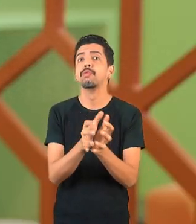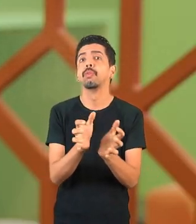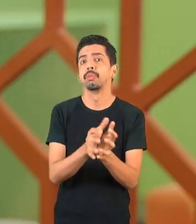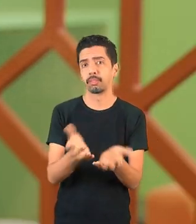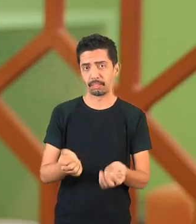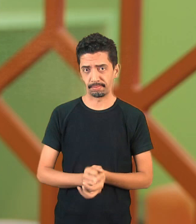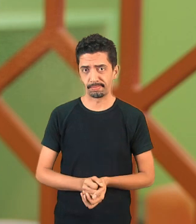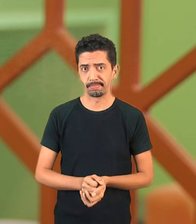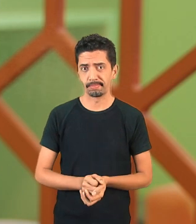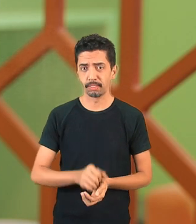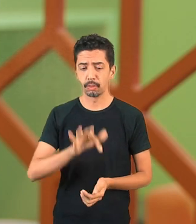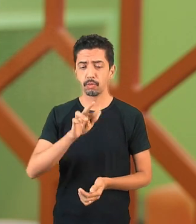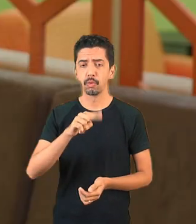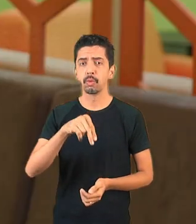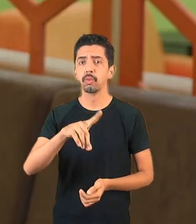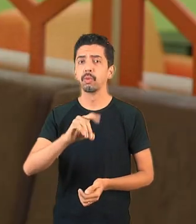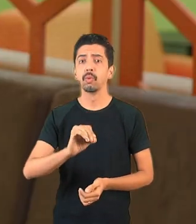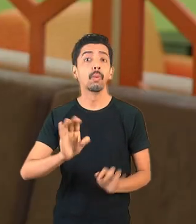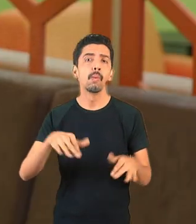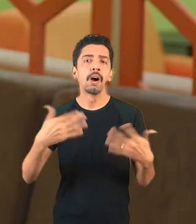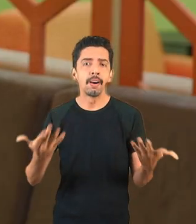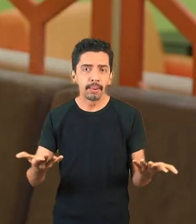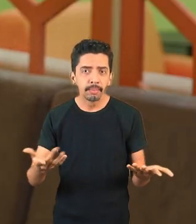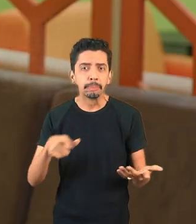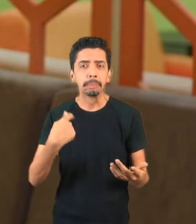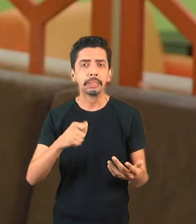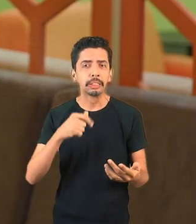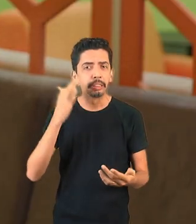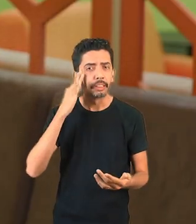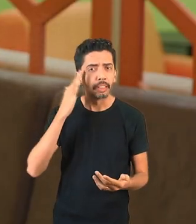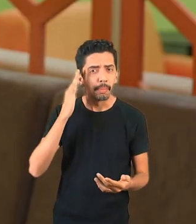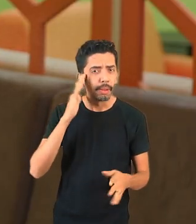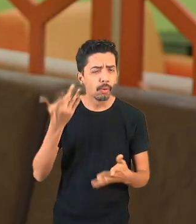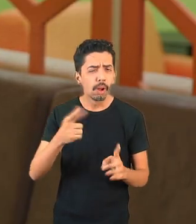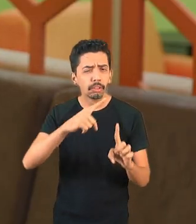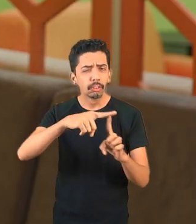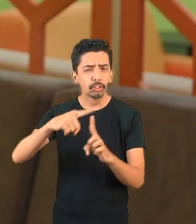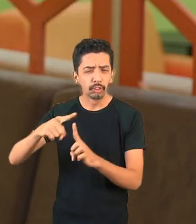previdência privada que você está entrando está aplicando. Você pode